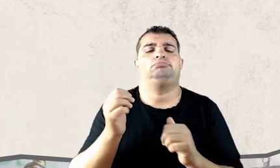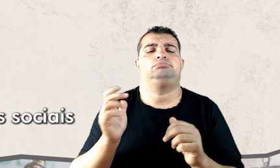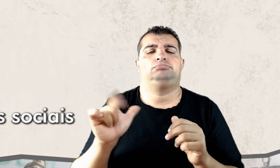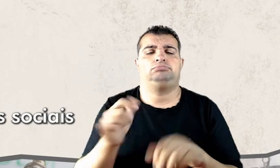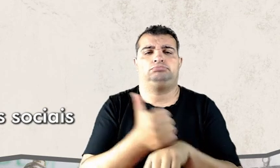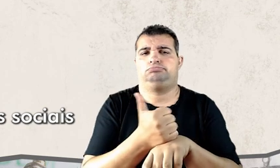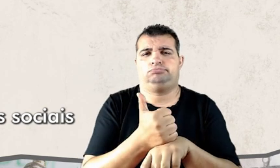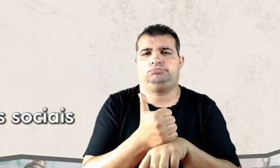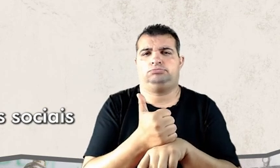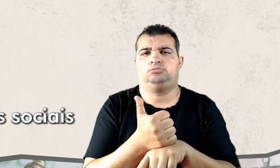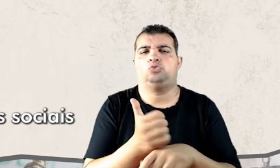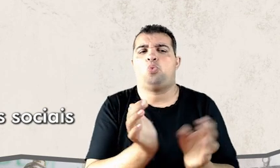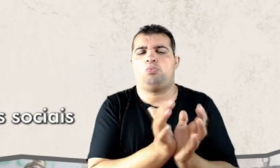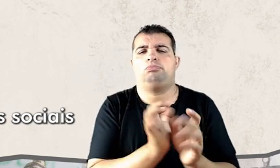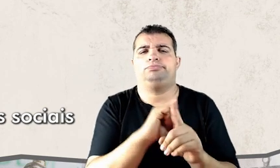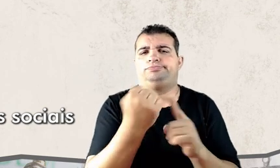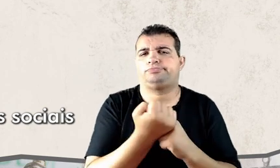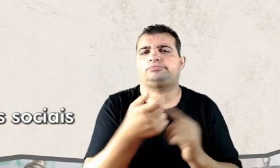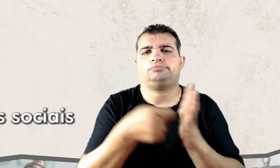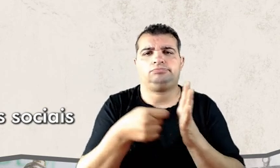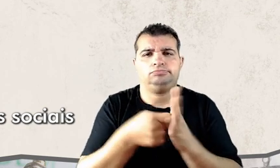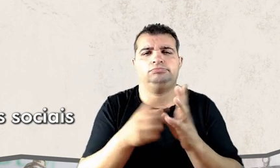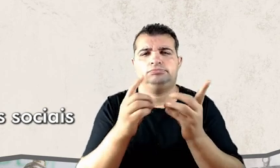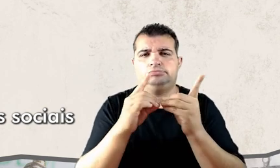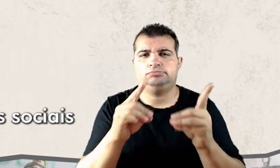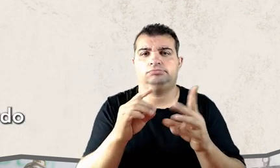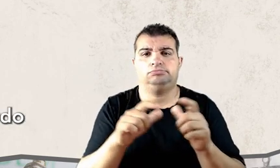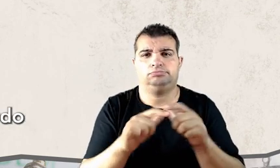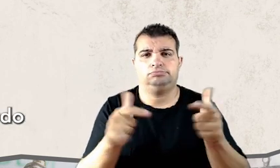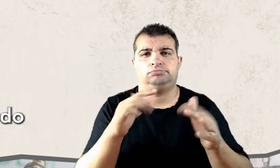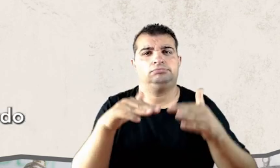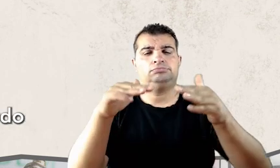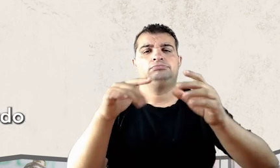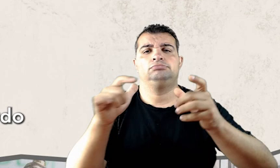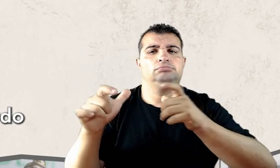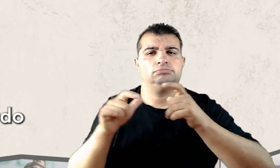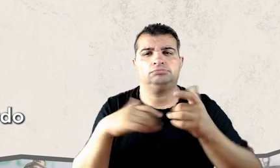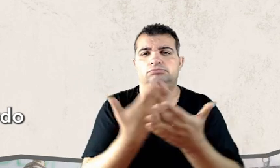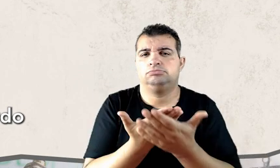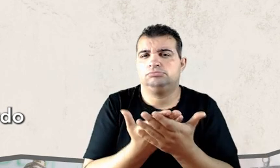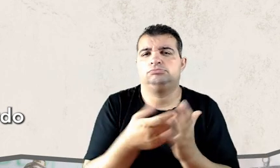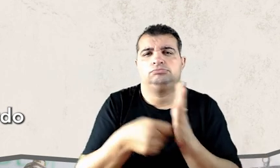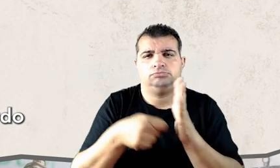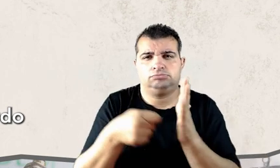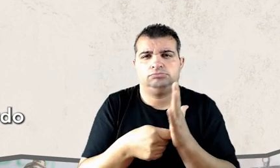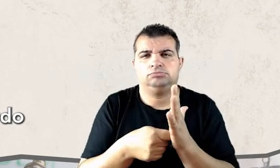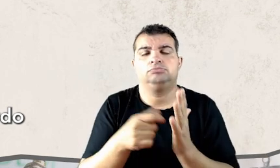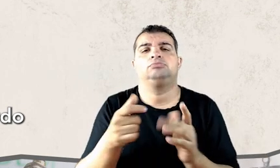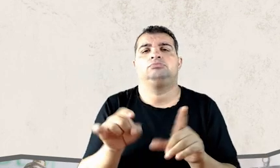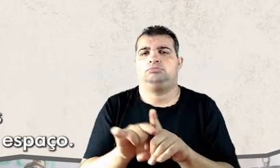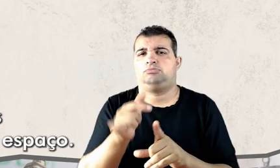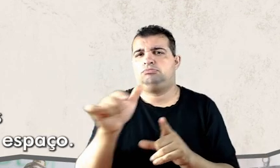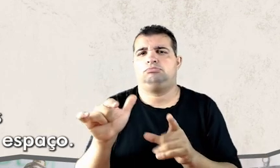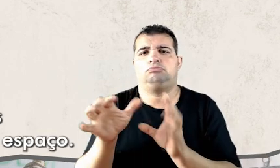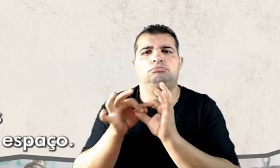profissão. Enquanto, de um lado, movimentos sociais e a busca por democracia florescem em espaços de estudo e luta, de